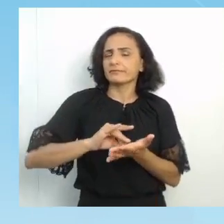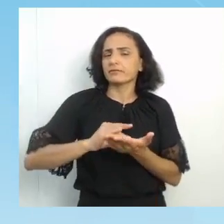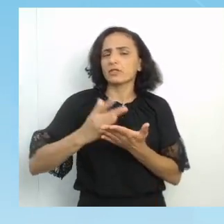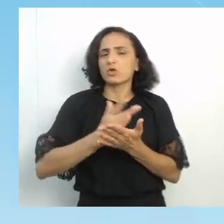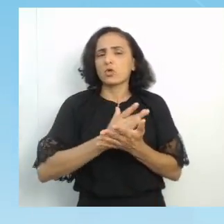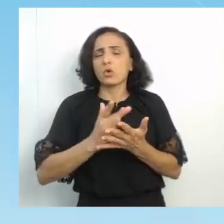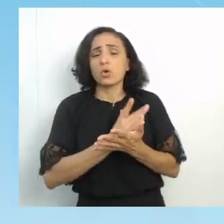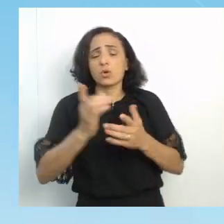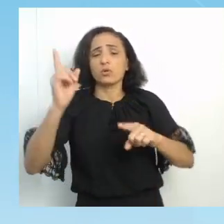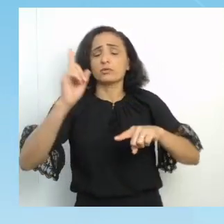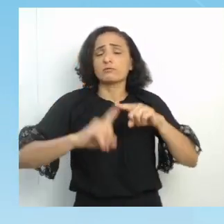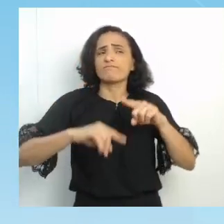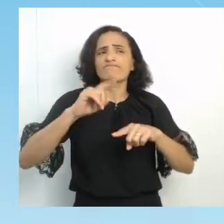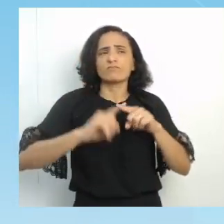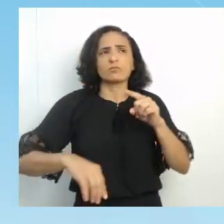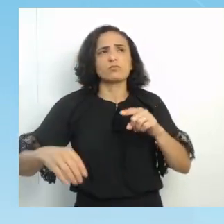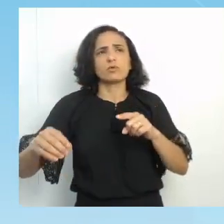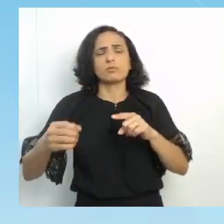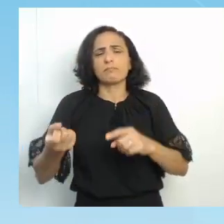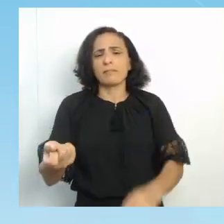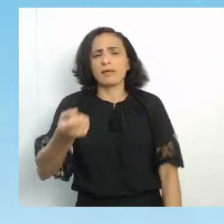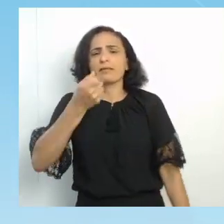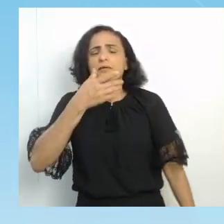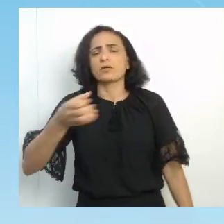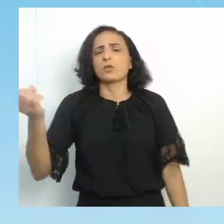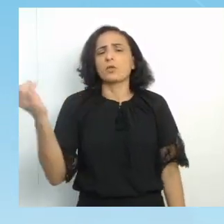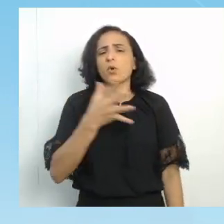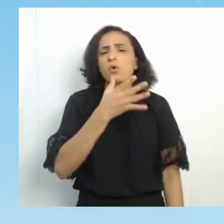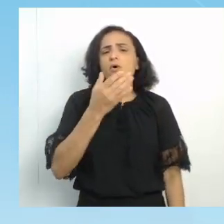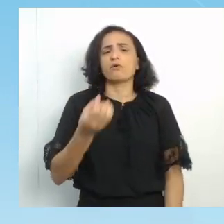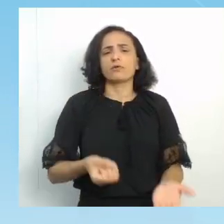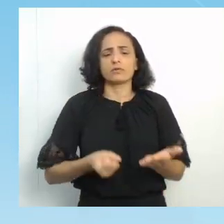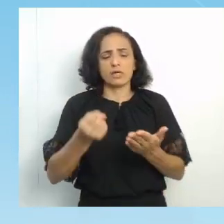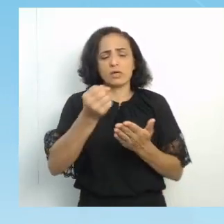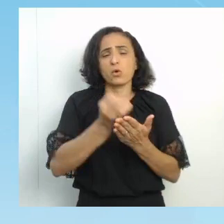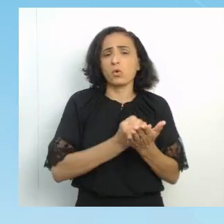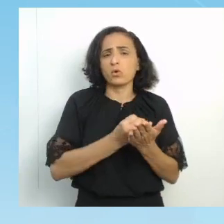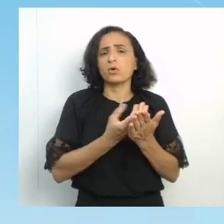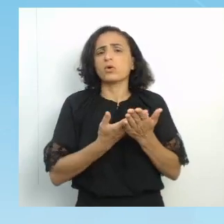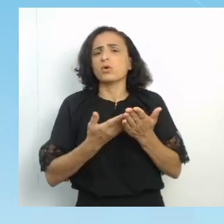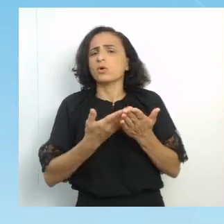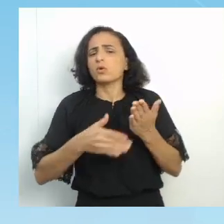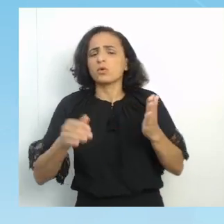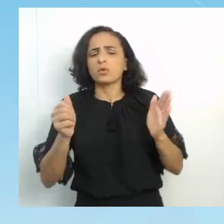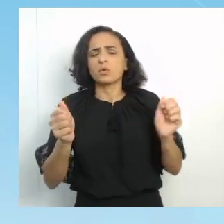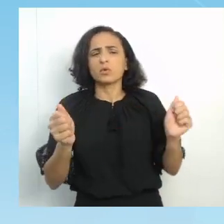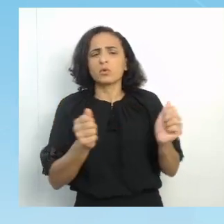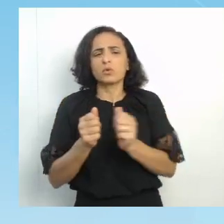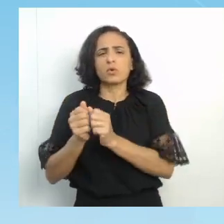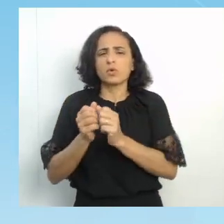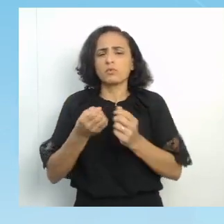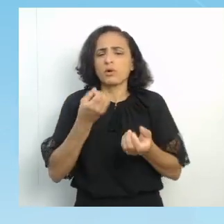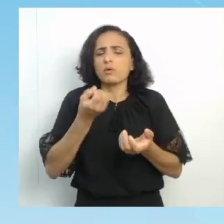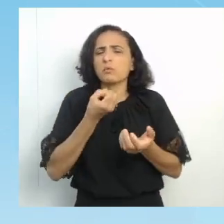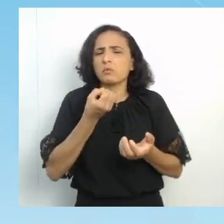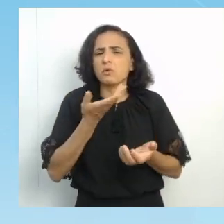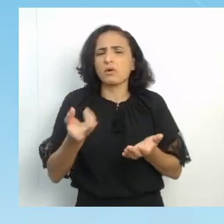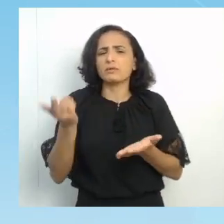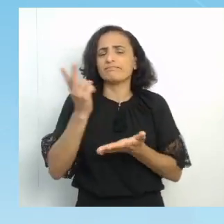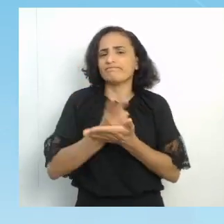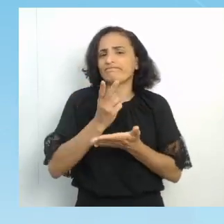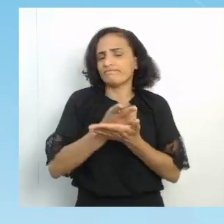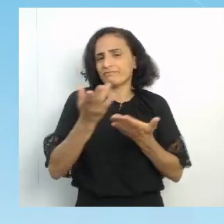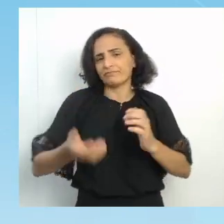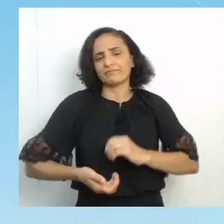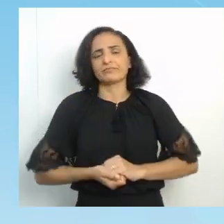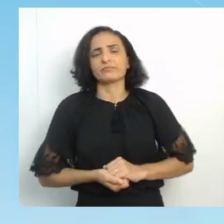produtos inovadores, né? Com registro na Agência ali Nacional da Vigilância Sanitária, no caso